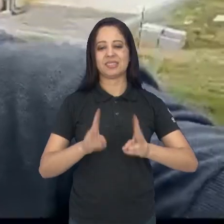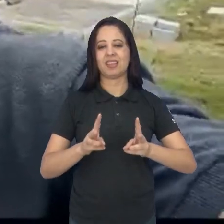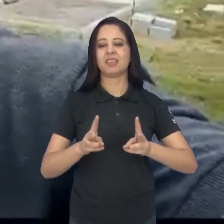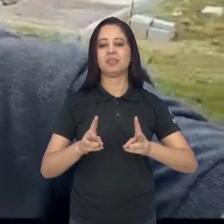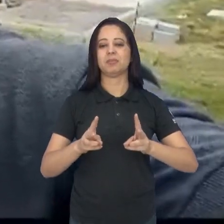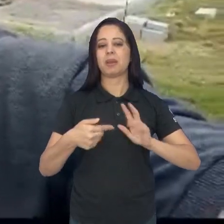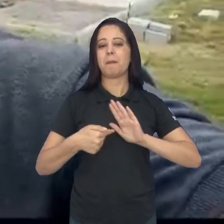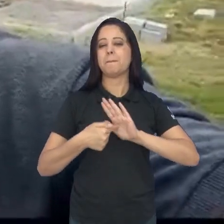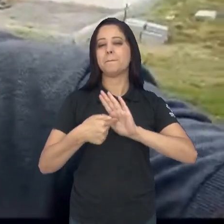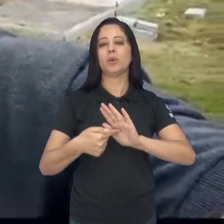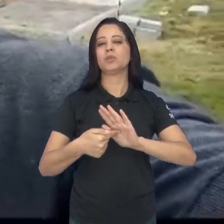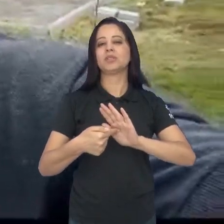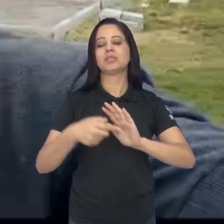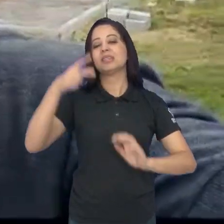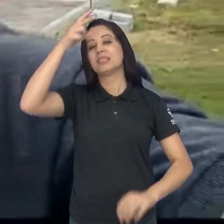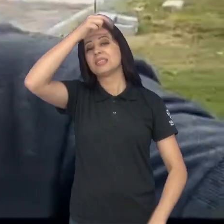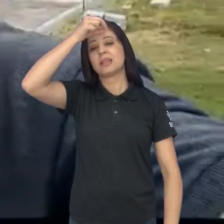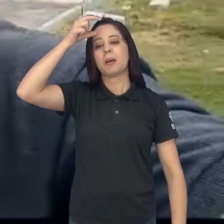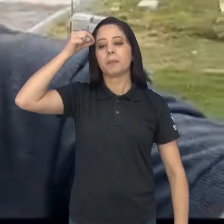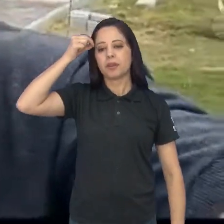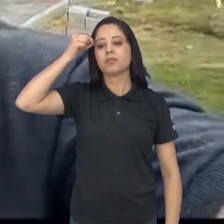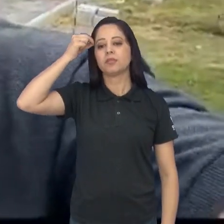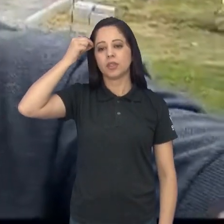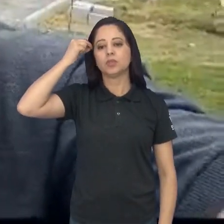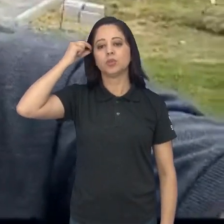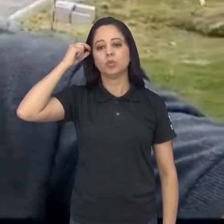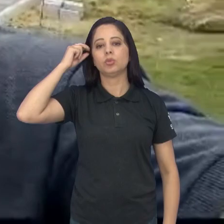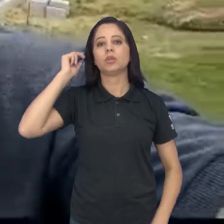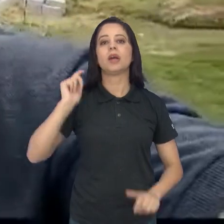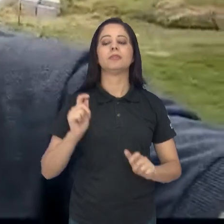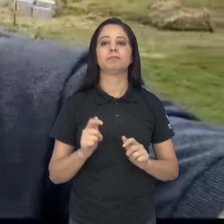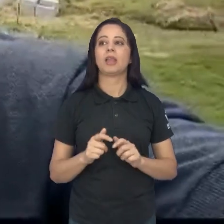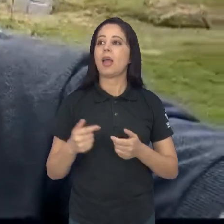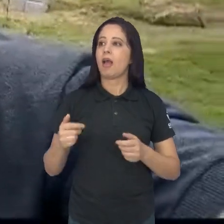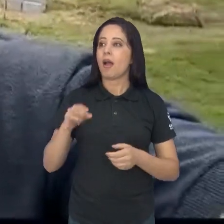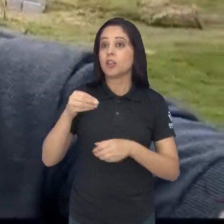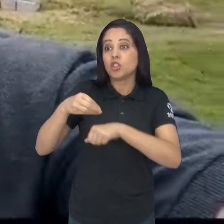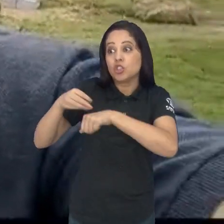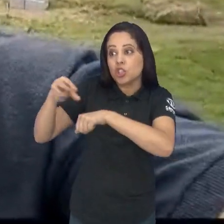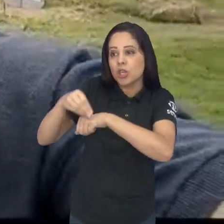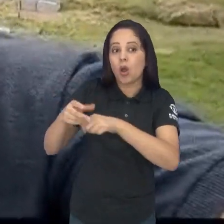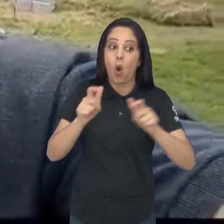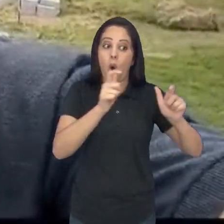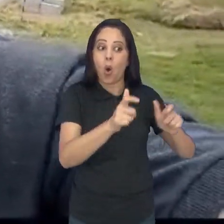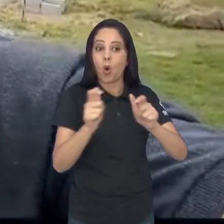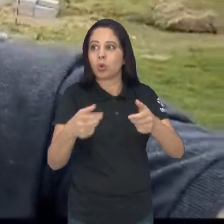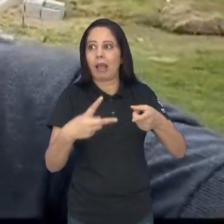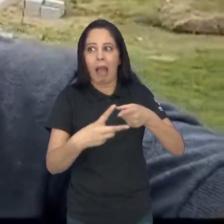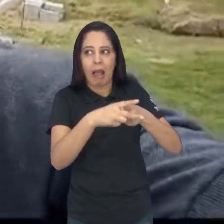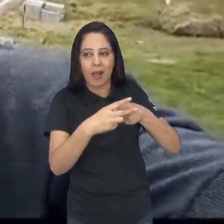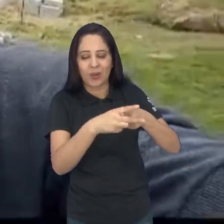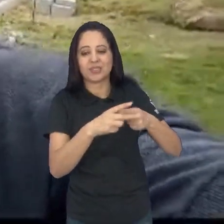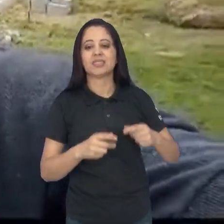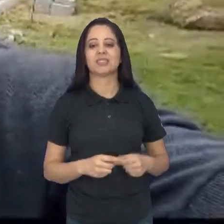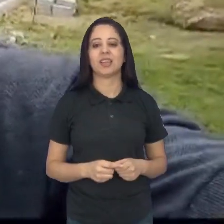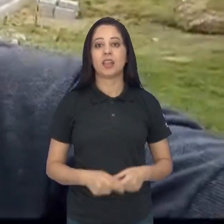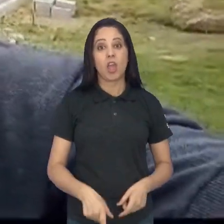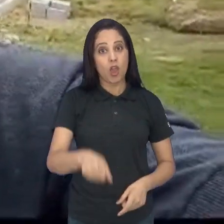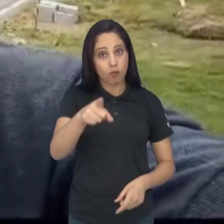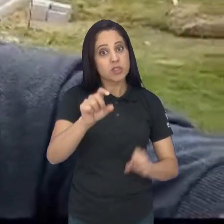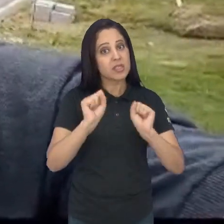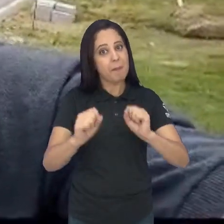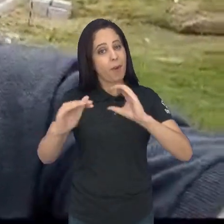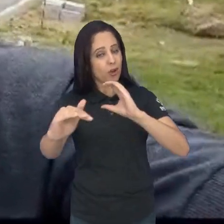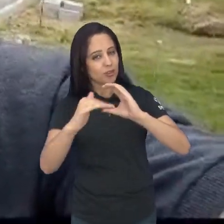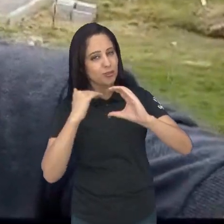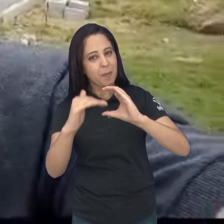ao conhecimento da prefeitura quais são esses locais que precisam dessa atenção, e você continua mandando para a gente